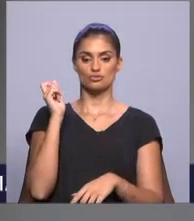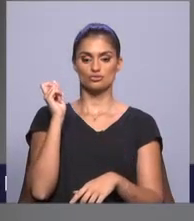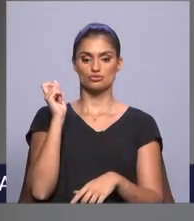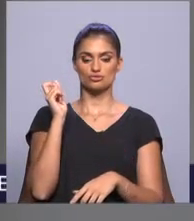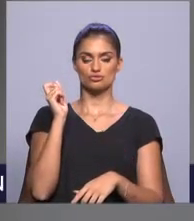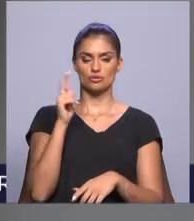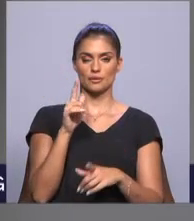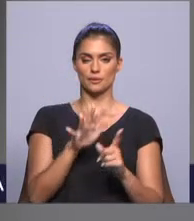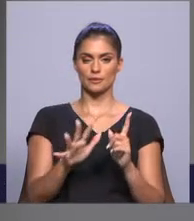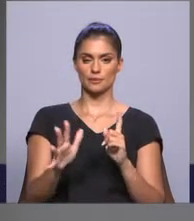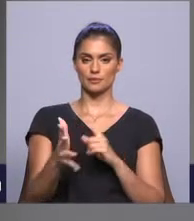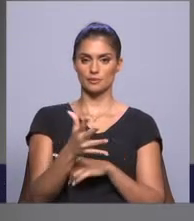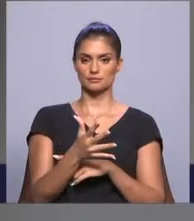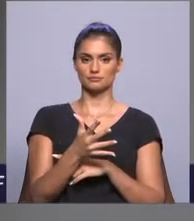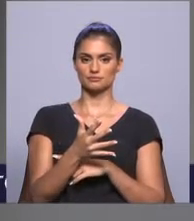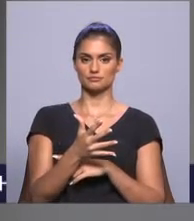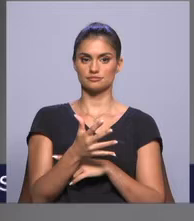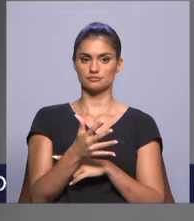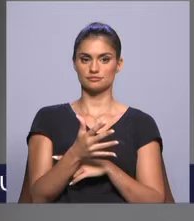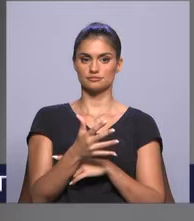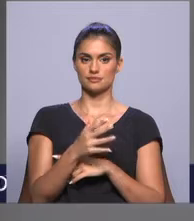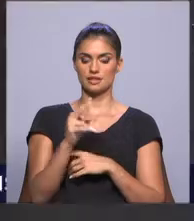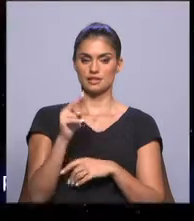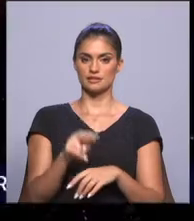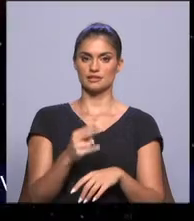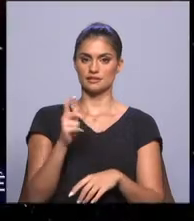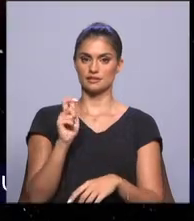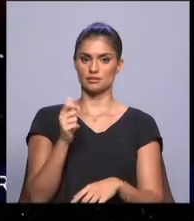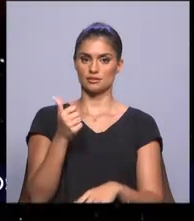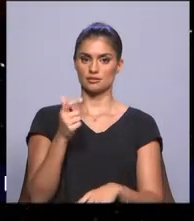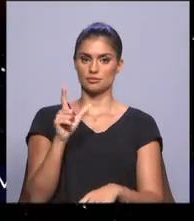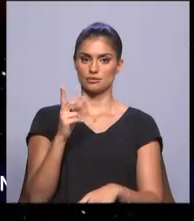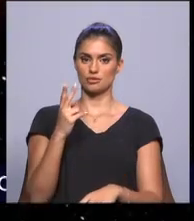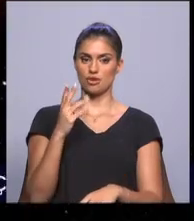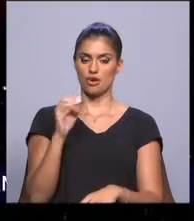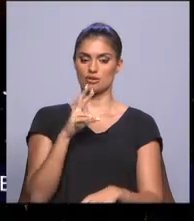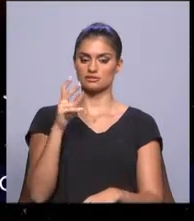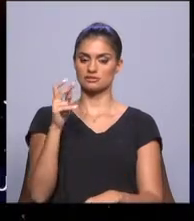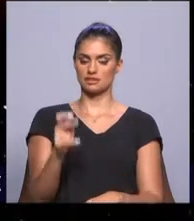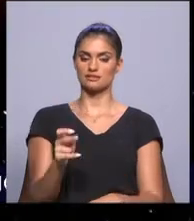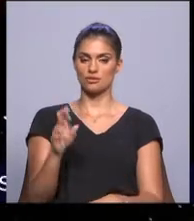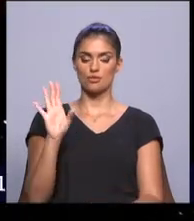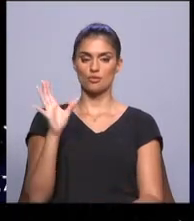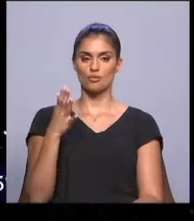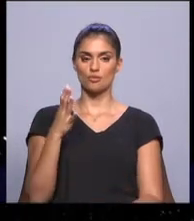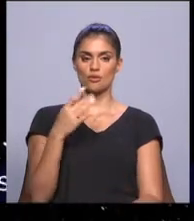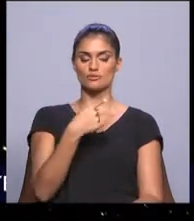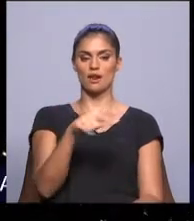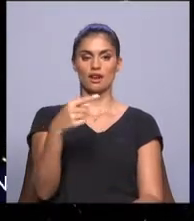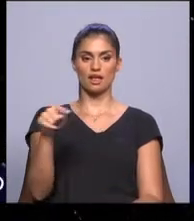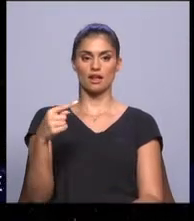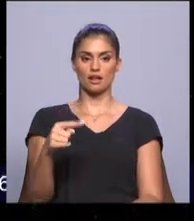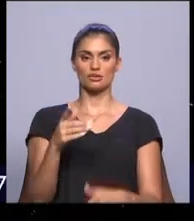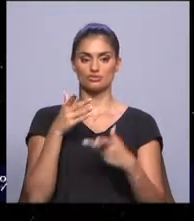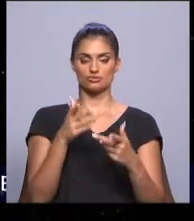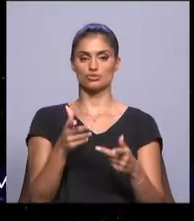quase envolto em fraldas, digamos assim, a chamada nebulosa solar primitiva, que quando ela estava presente,